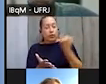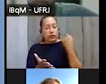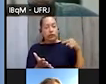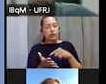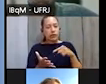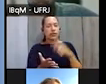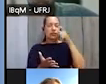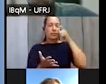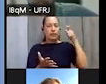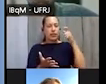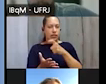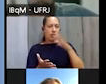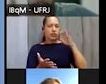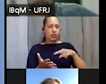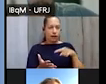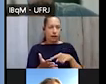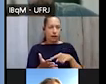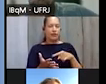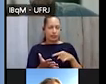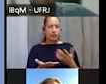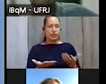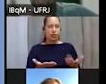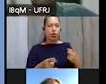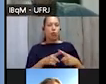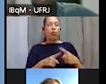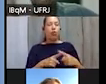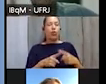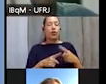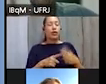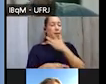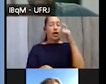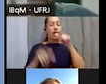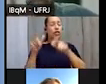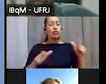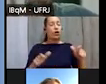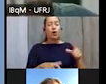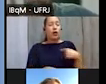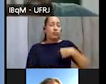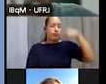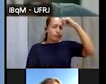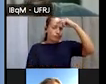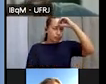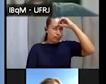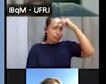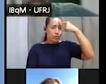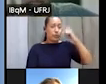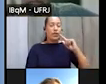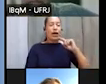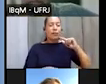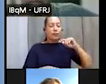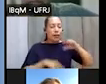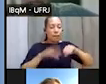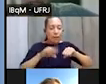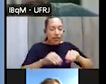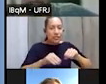interessante, porque as pessoas não têm noção, muitas vezes, do que estão mexendo ali, cavando, né? Sem